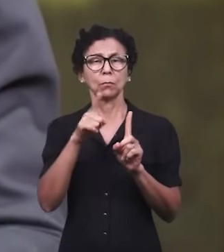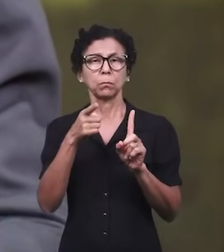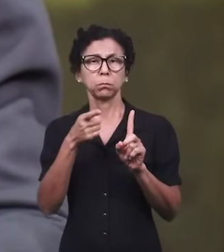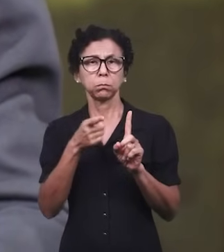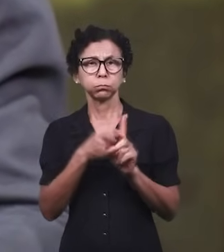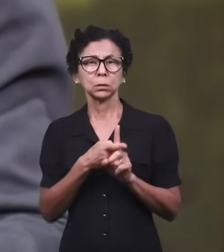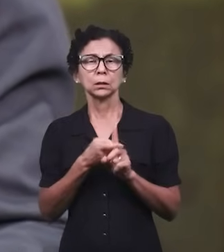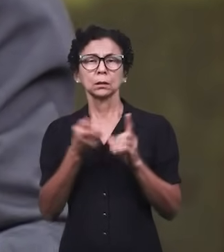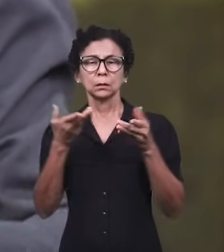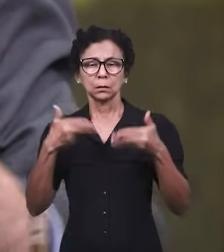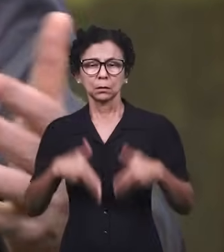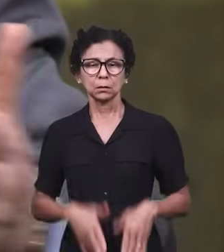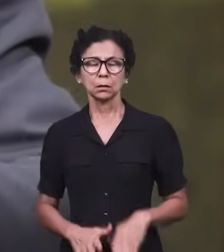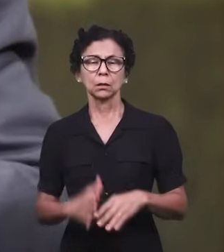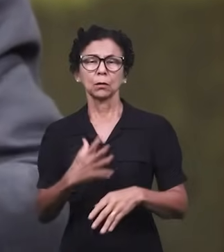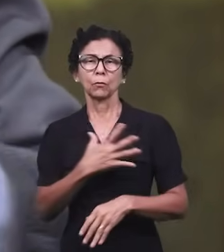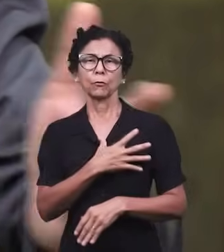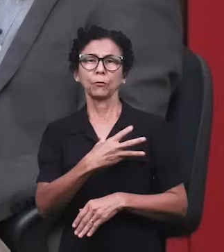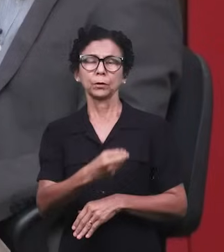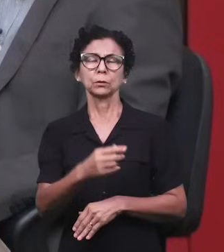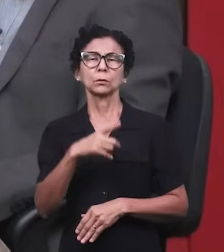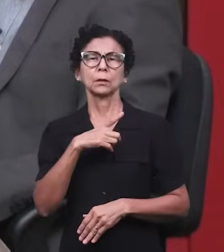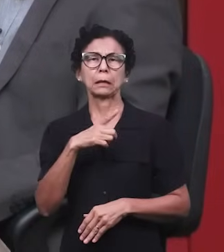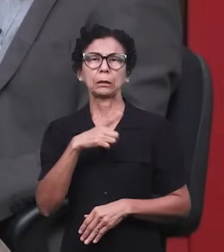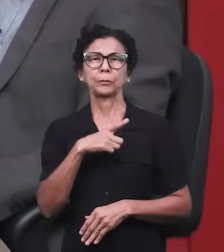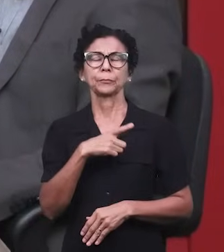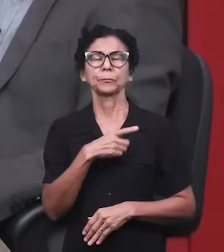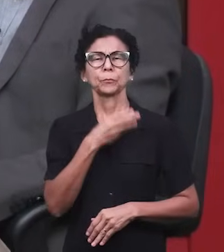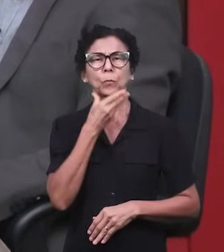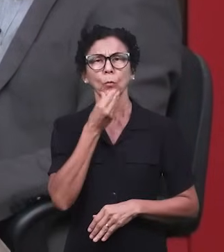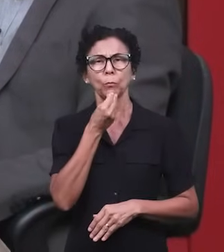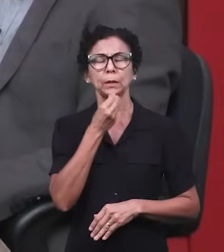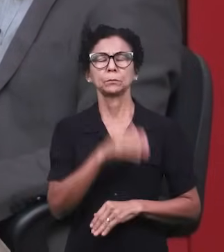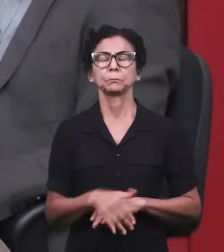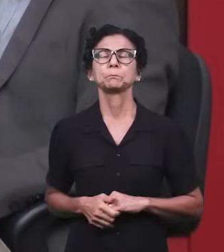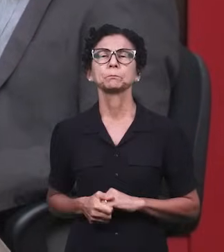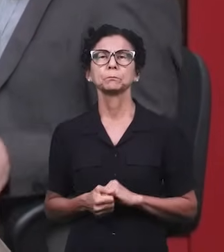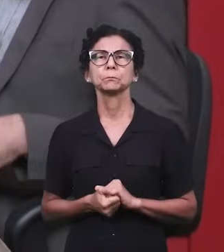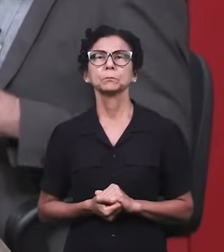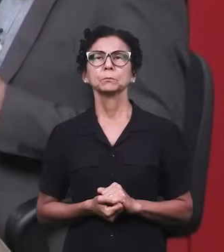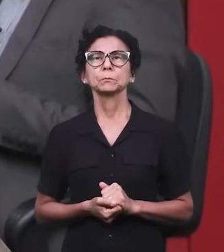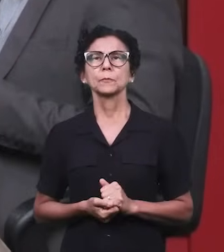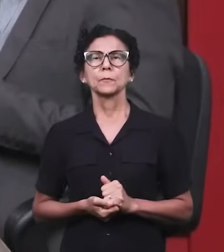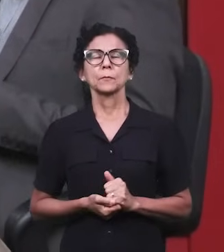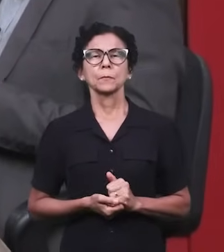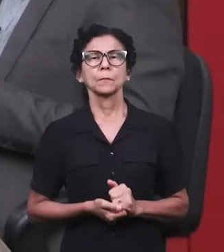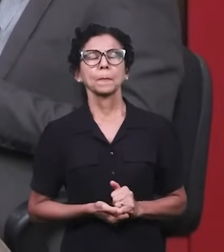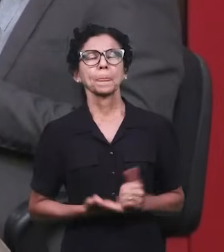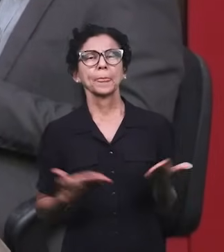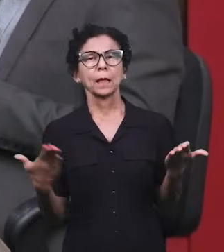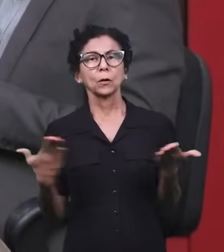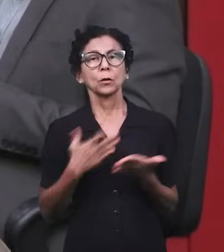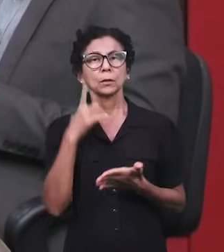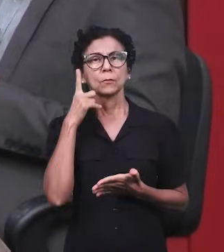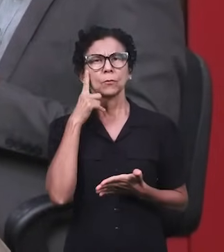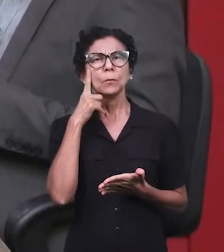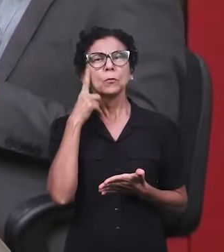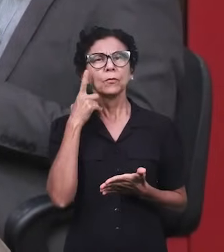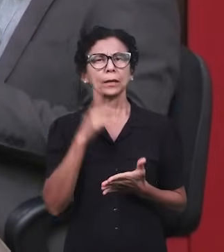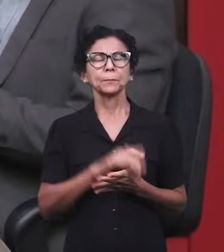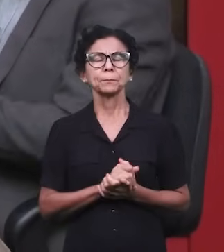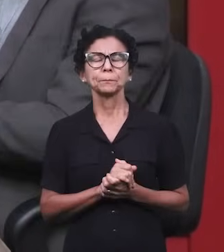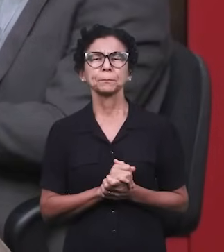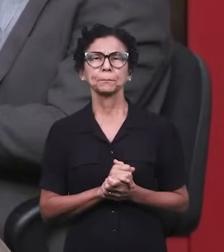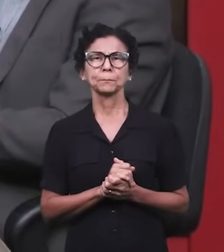a bênção. E aqui eu vou colocar à vontade para os companheiros para lidarem ou tratarem desse